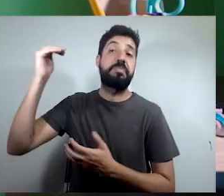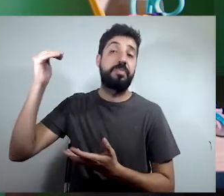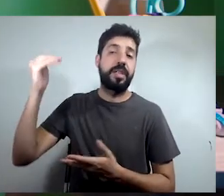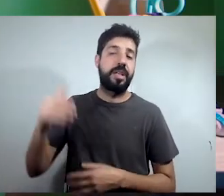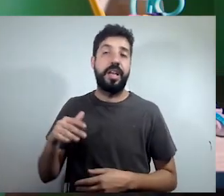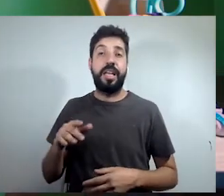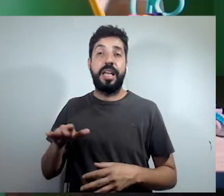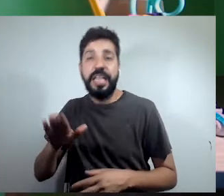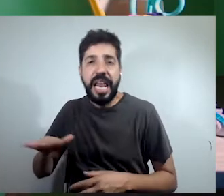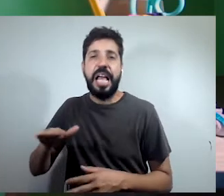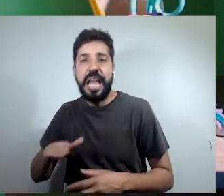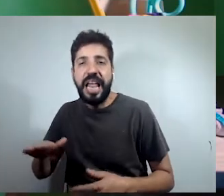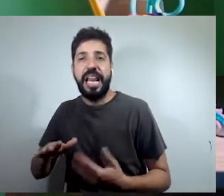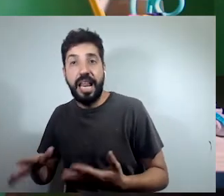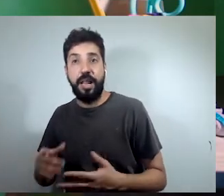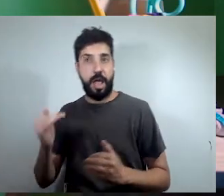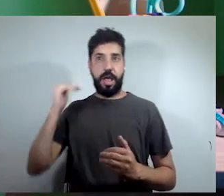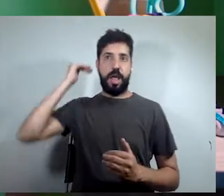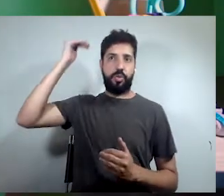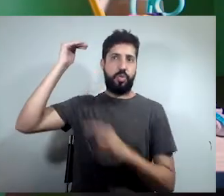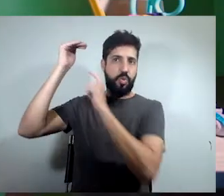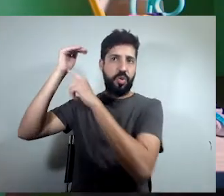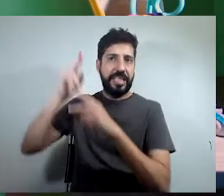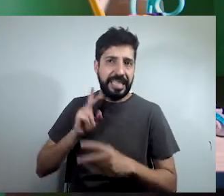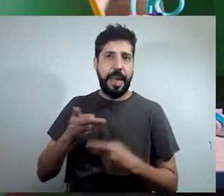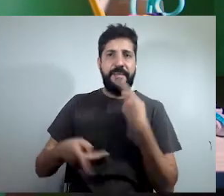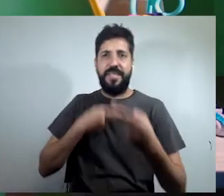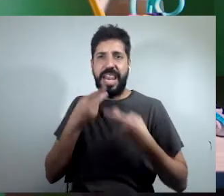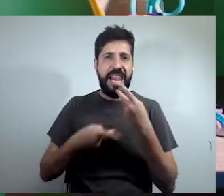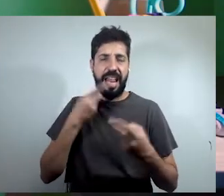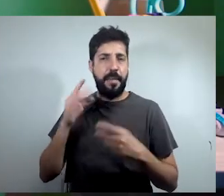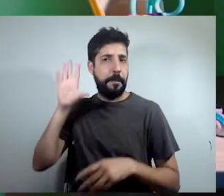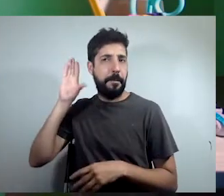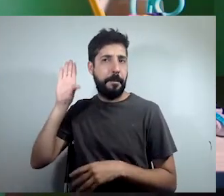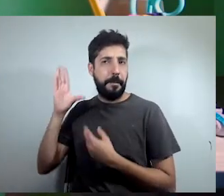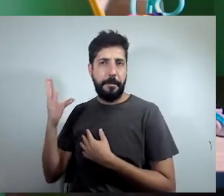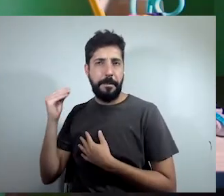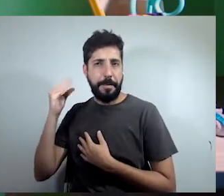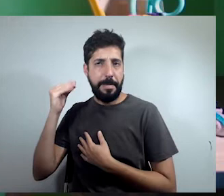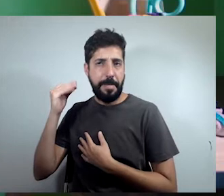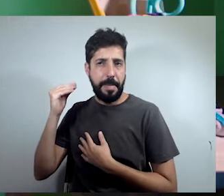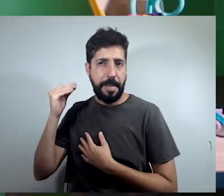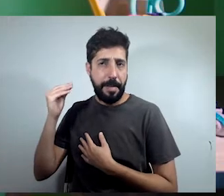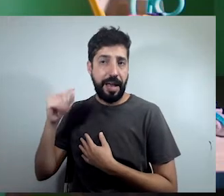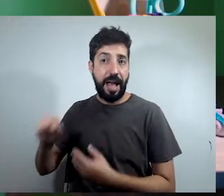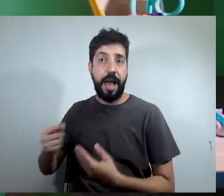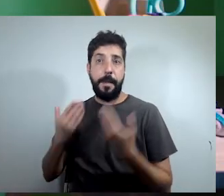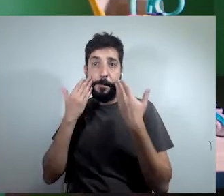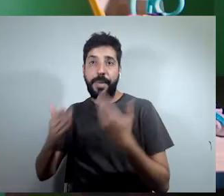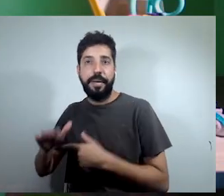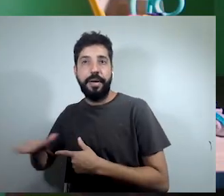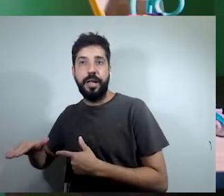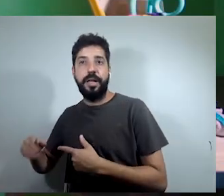Criança. O adulto está sempre falando no ouvido da criança e sempre projetando a criança para o